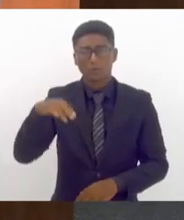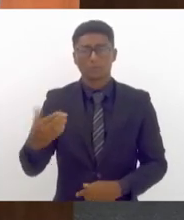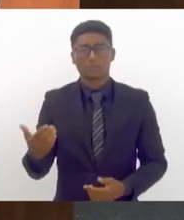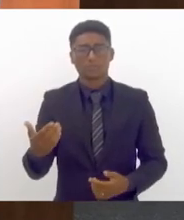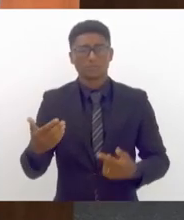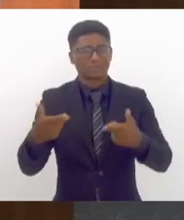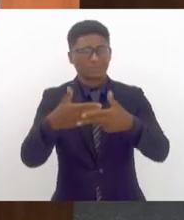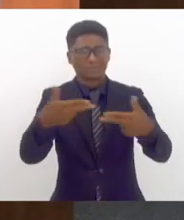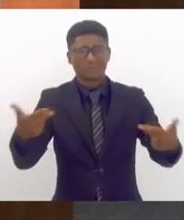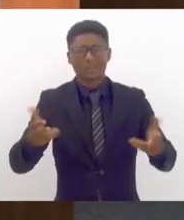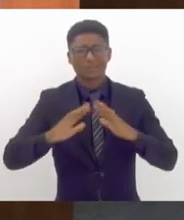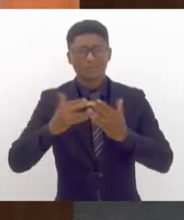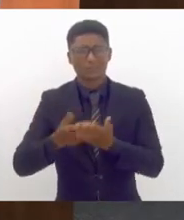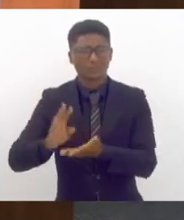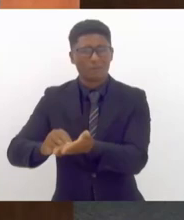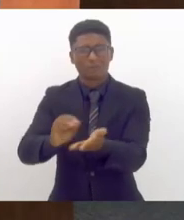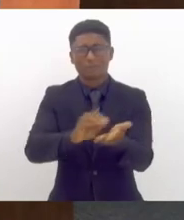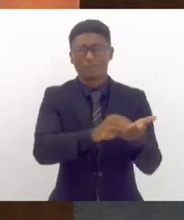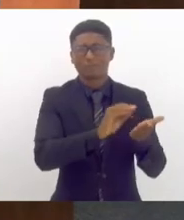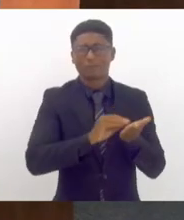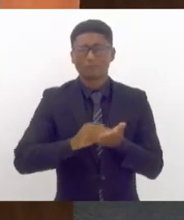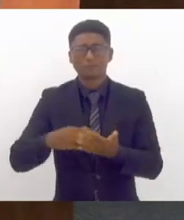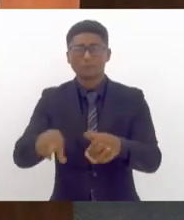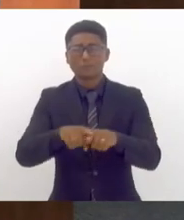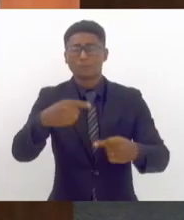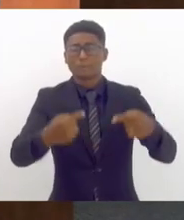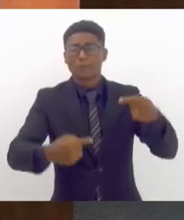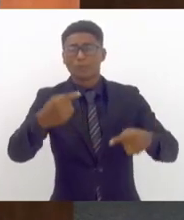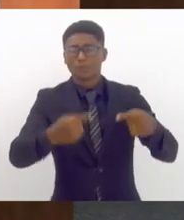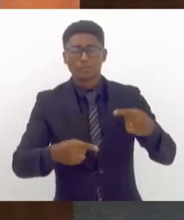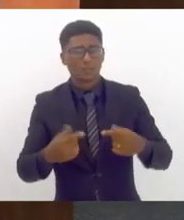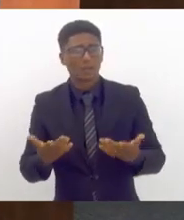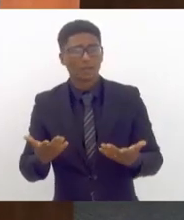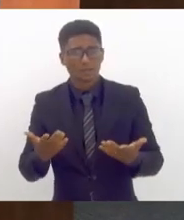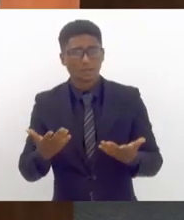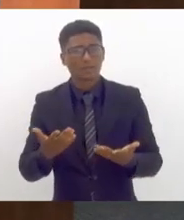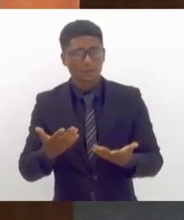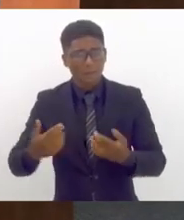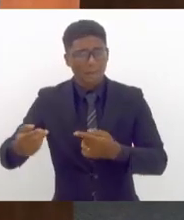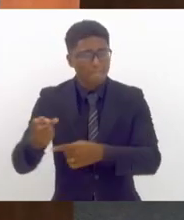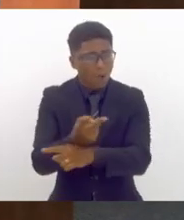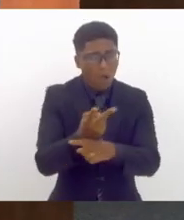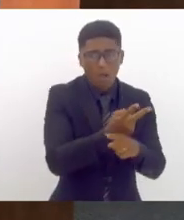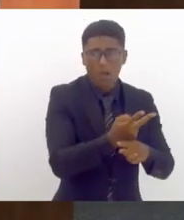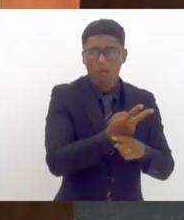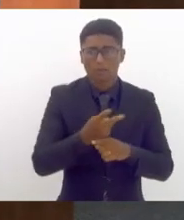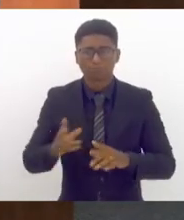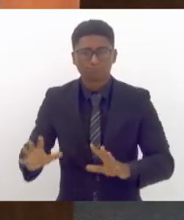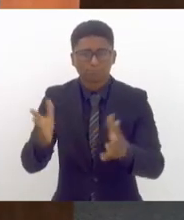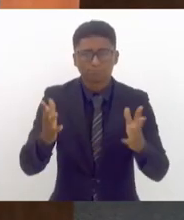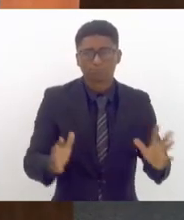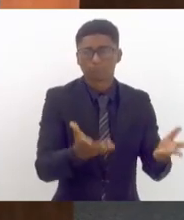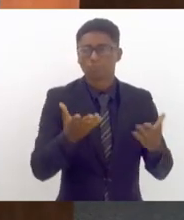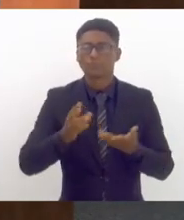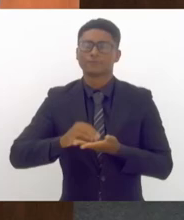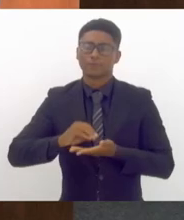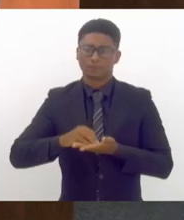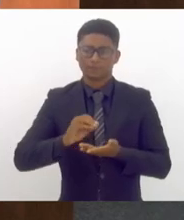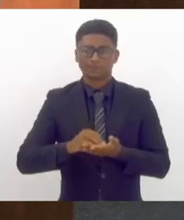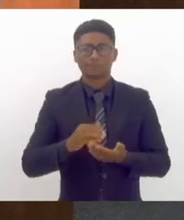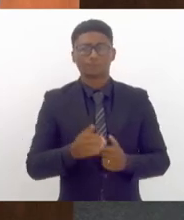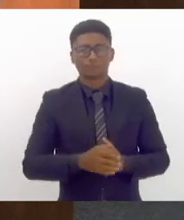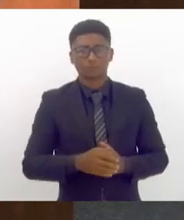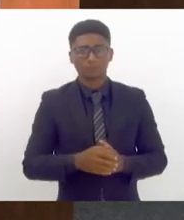contar a falta de uma política de busca ativa para mobilizar a rede. Então, esse manifesto que professores